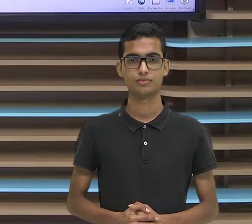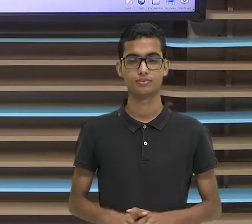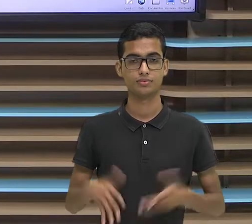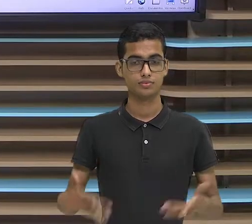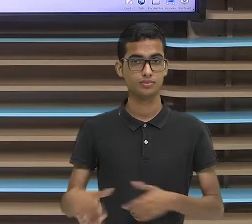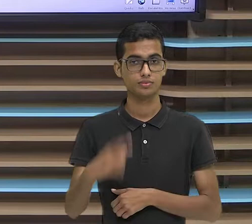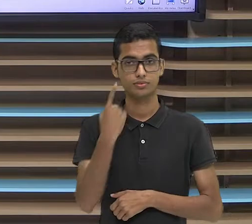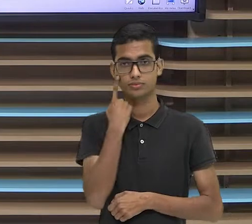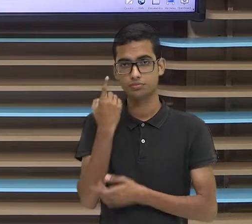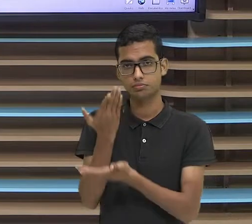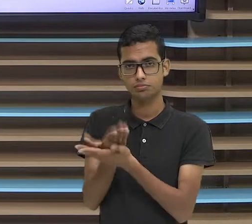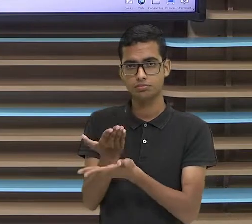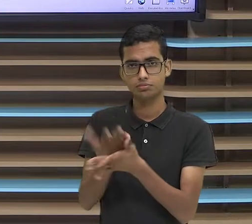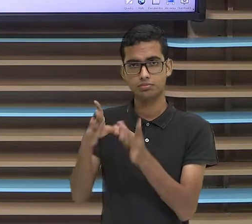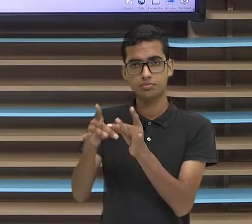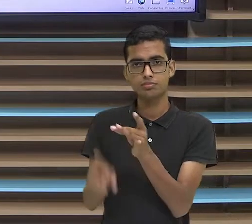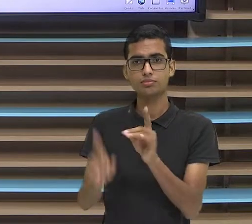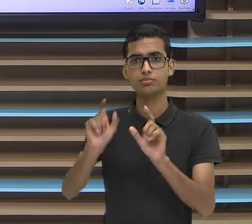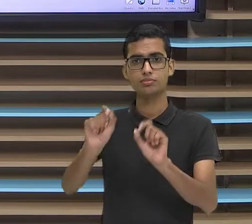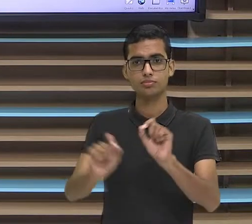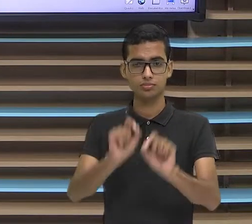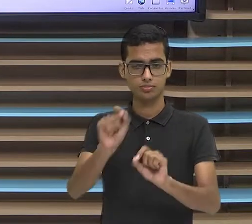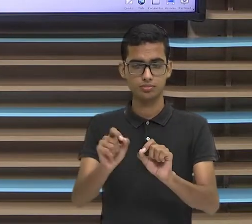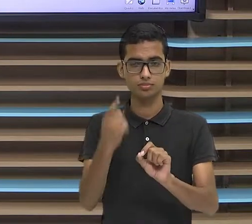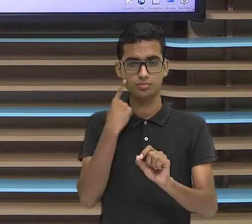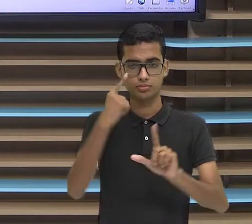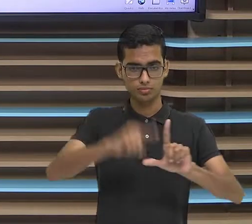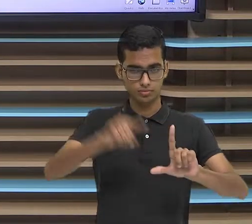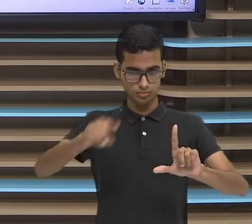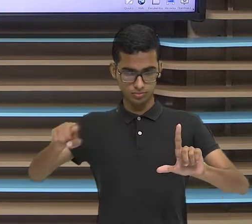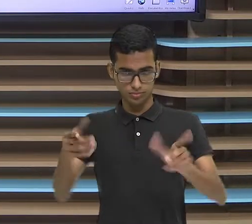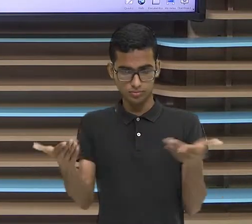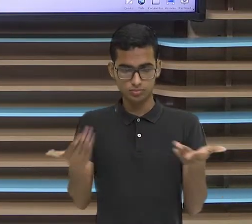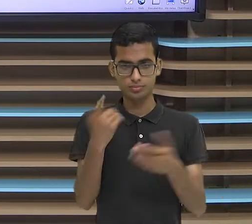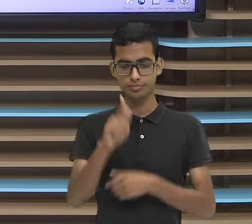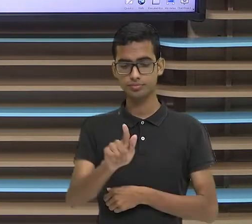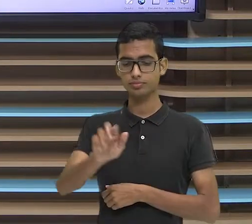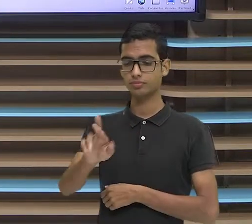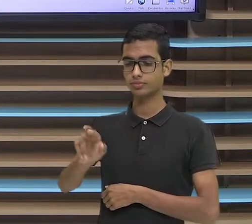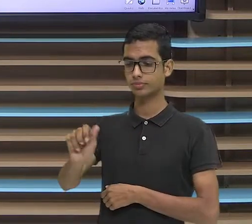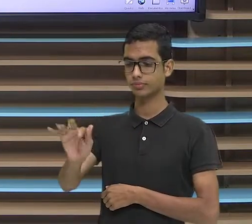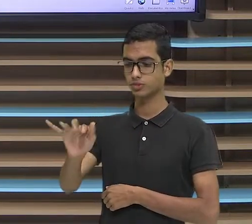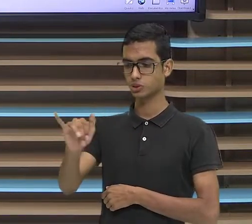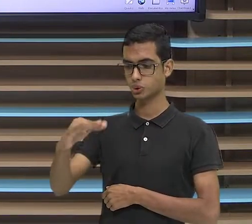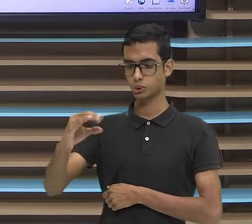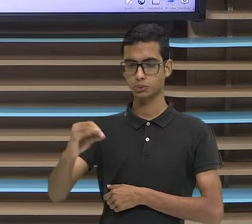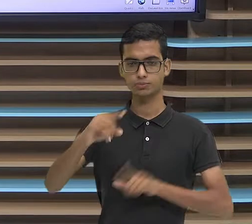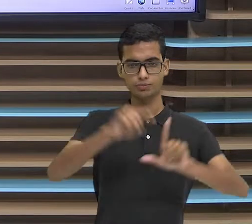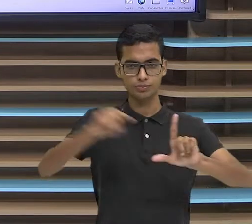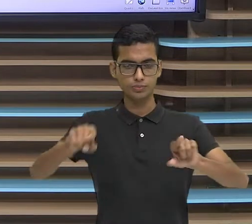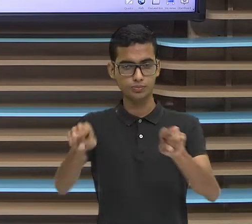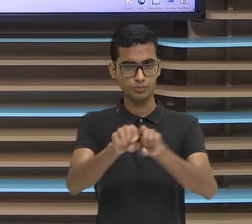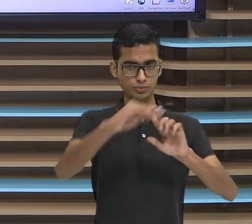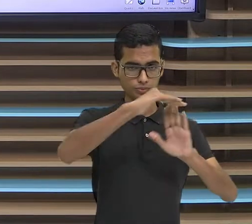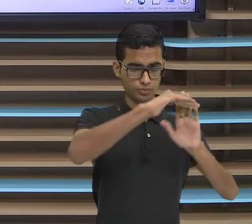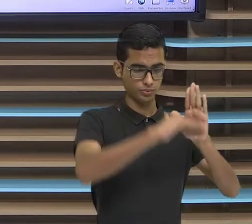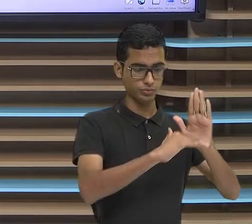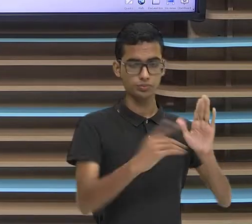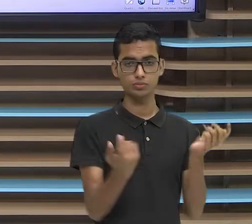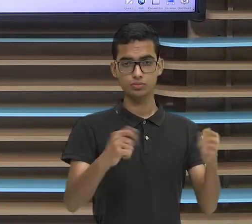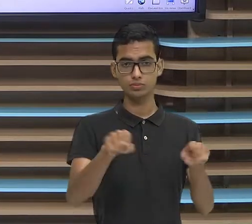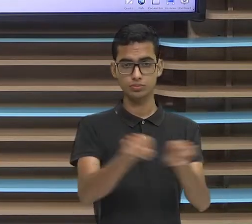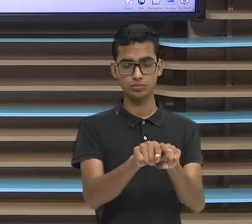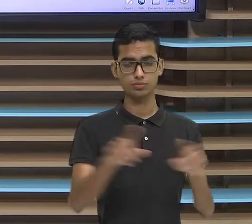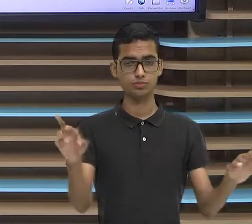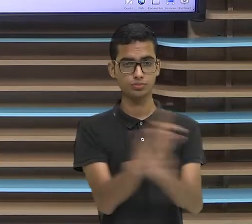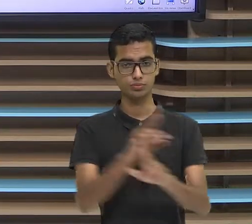Bem, pessoal, como nós vimos no nosso detalhamento, a gente vai tratar na aula de hoje sobre gráficos. Então, a gente vai verificar as classificações que a